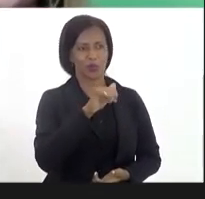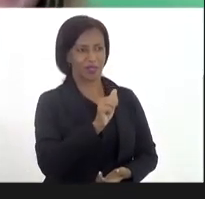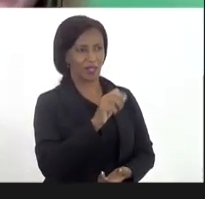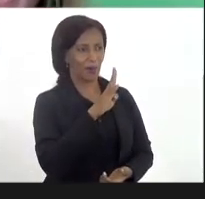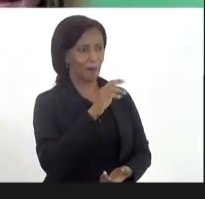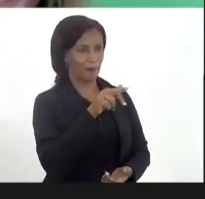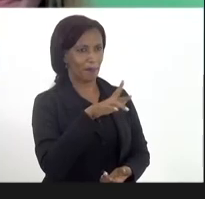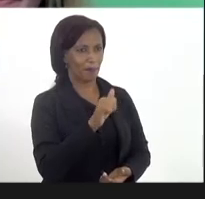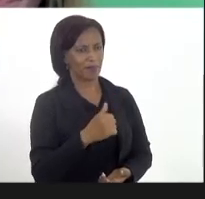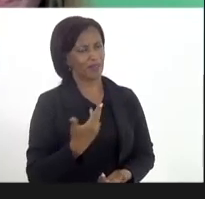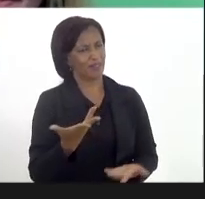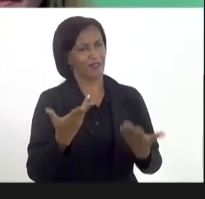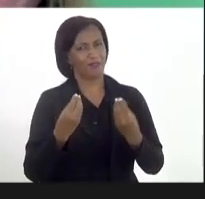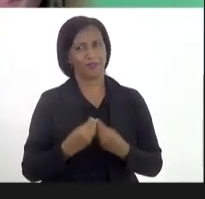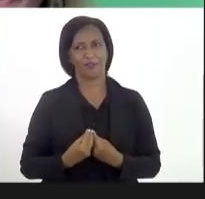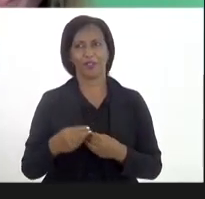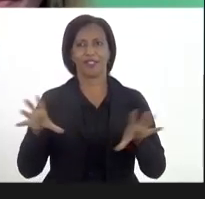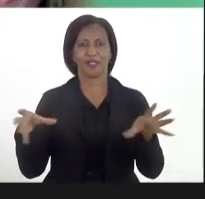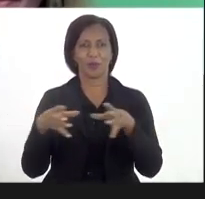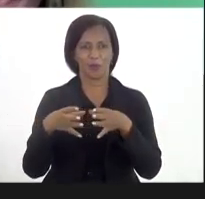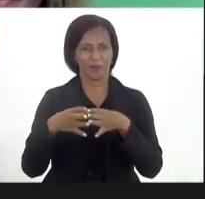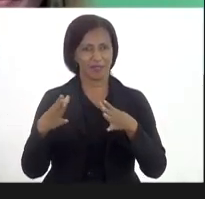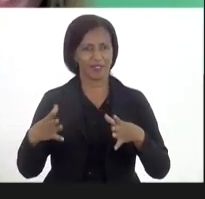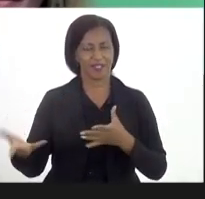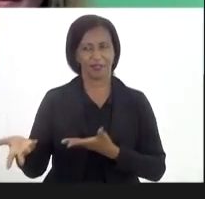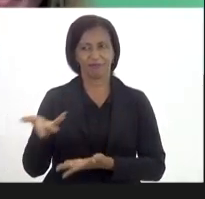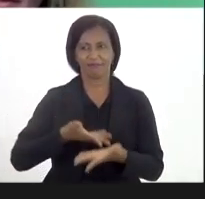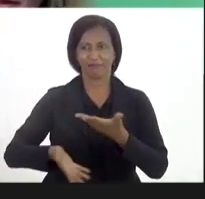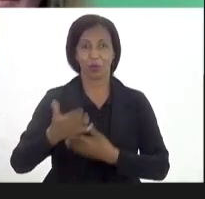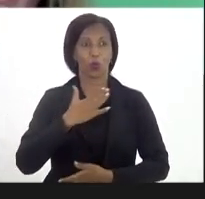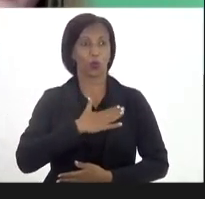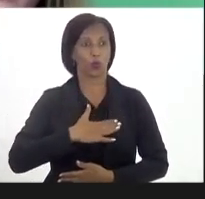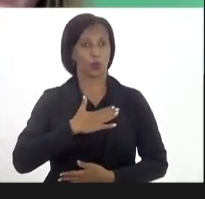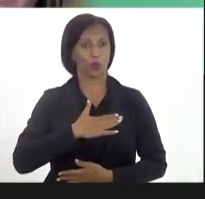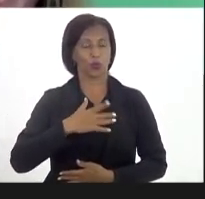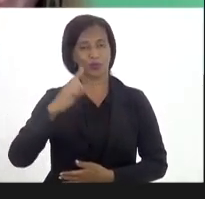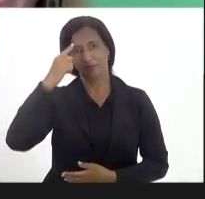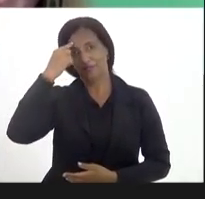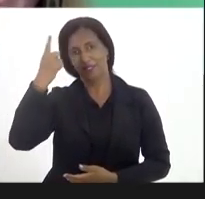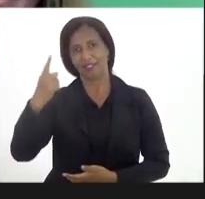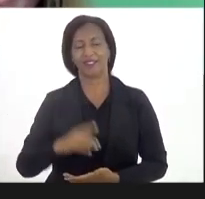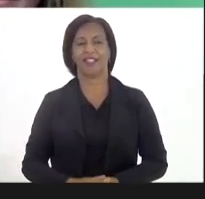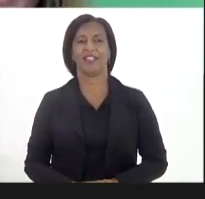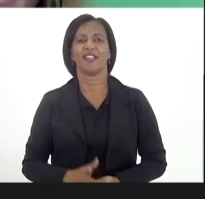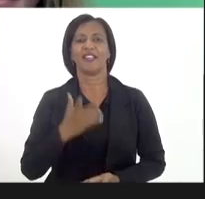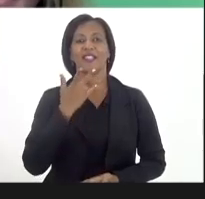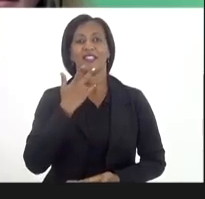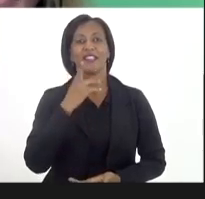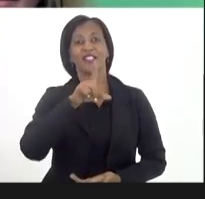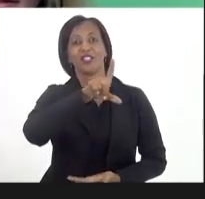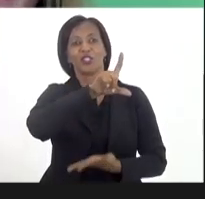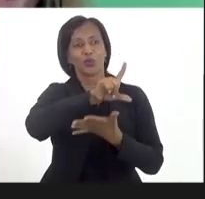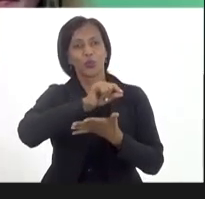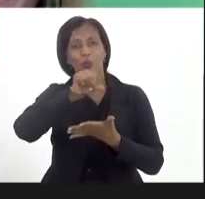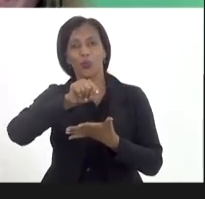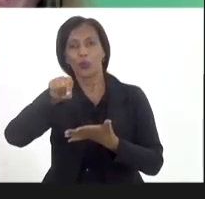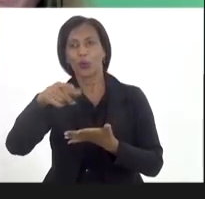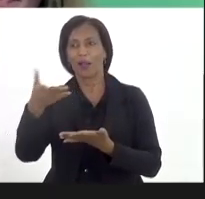e foi um grande entusiasta dessa comissão gostou muito da ideia e prontamente lhe indicou para para